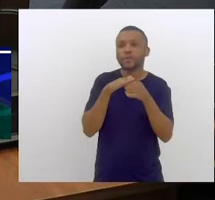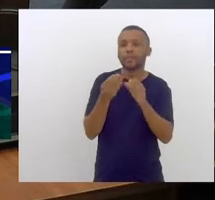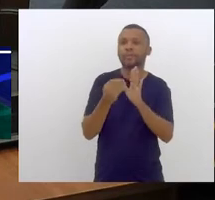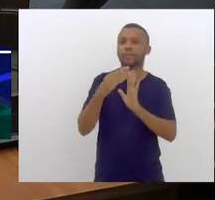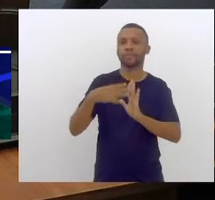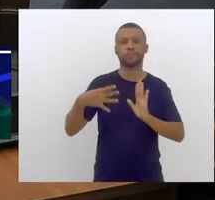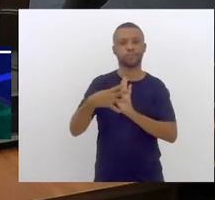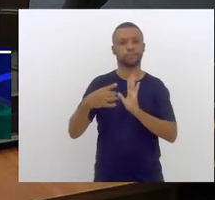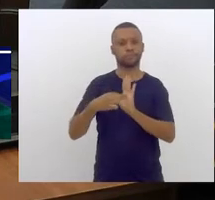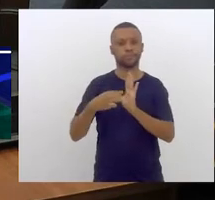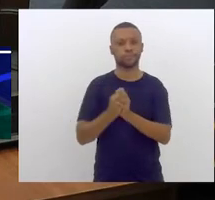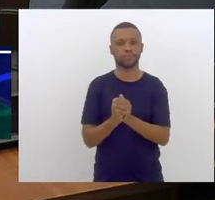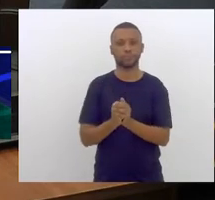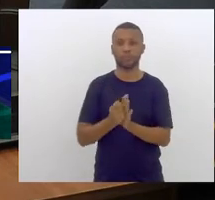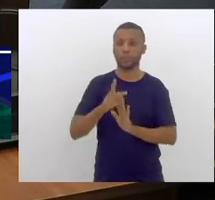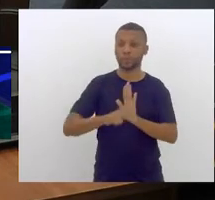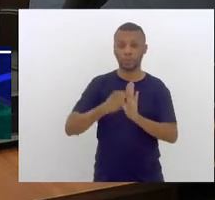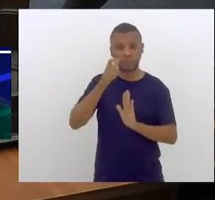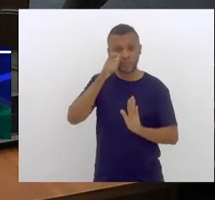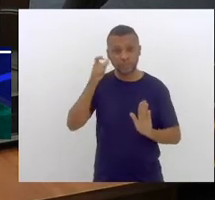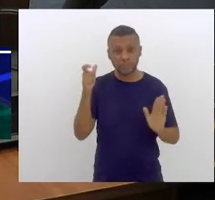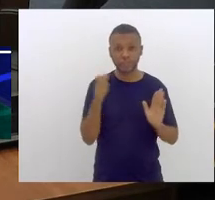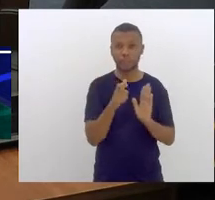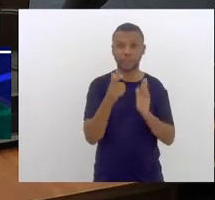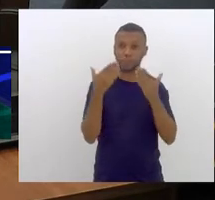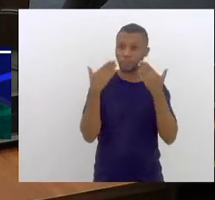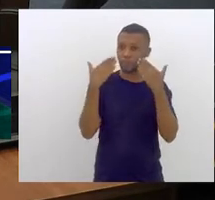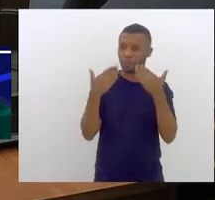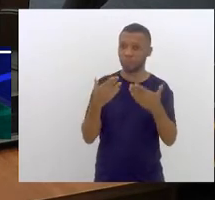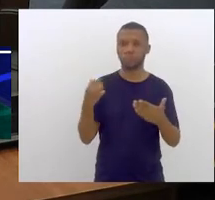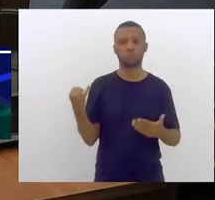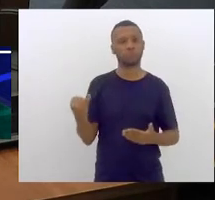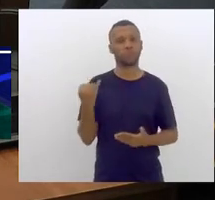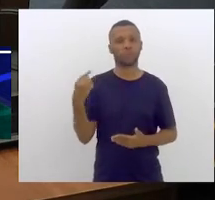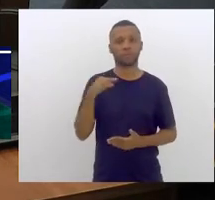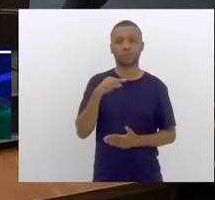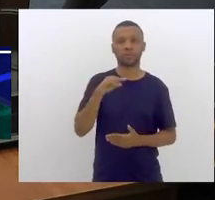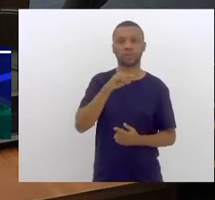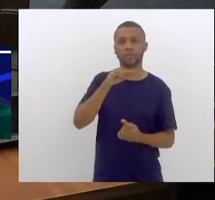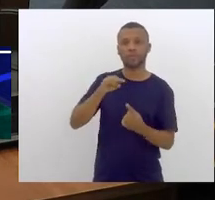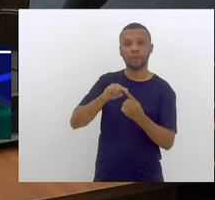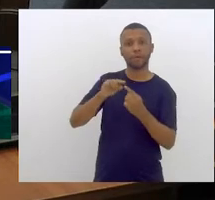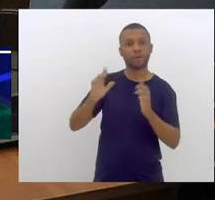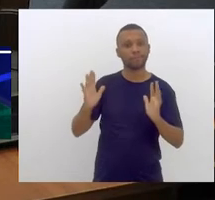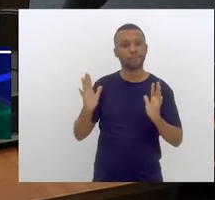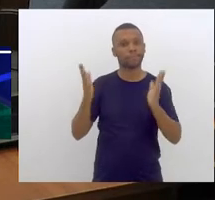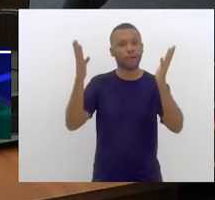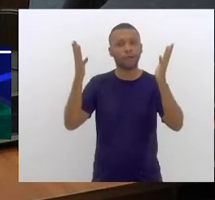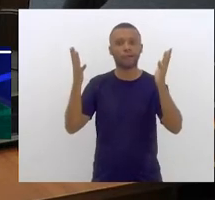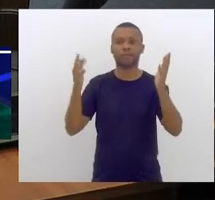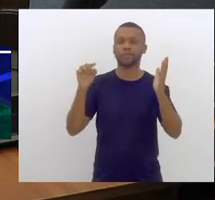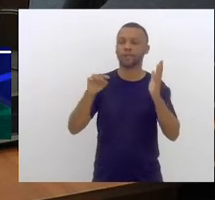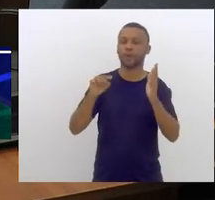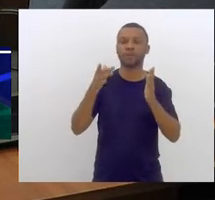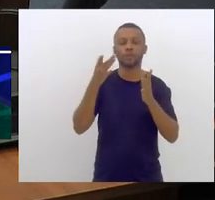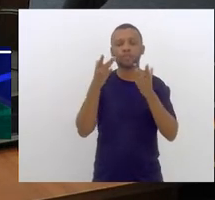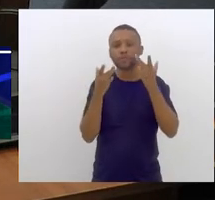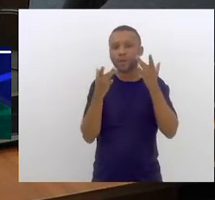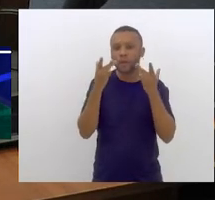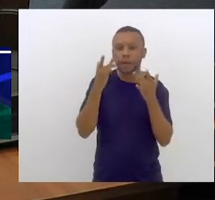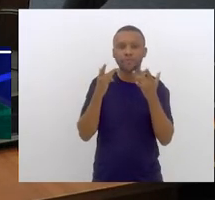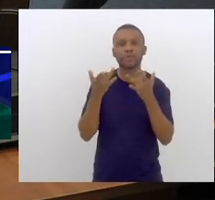O projeto é de relevante interesse público, pois prioriza a comemoração do Teatro